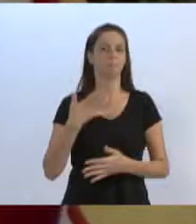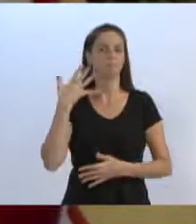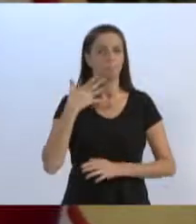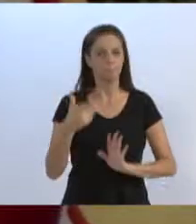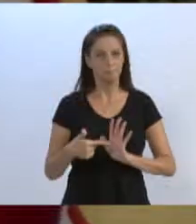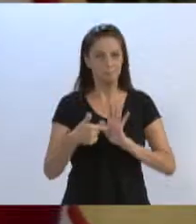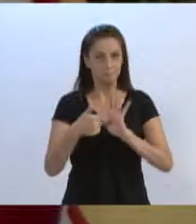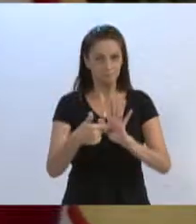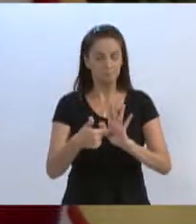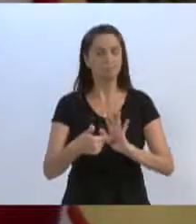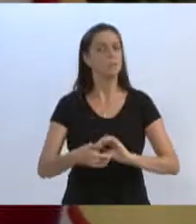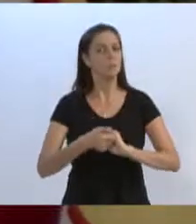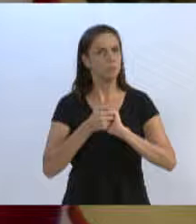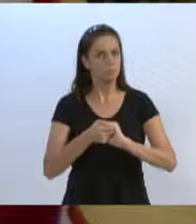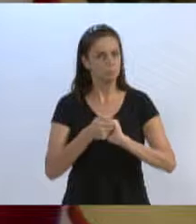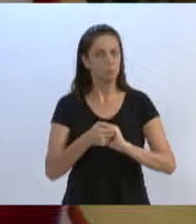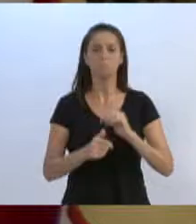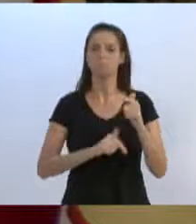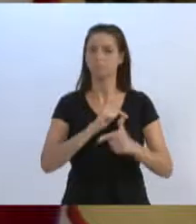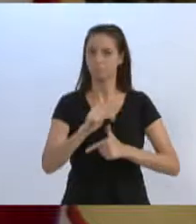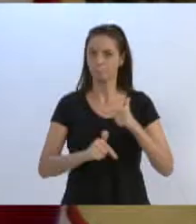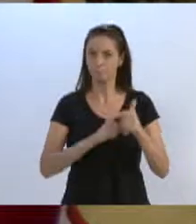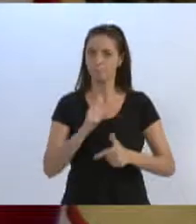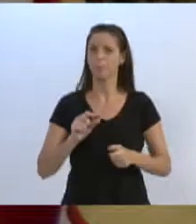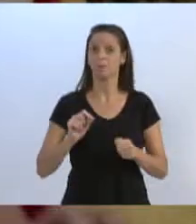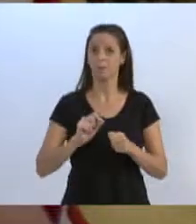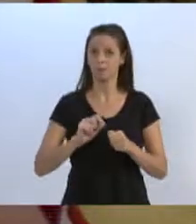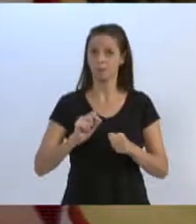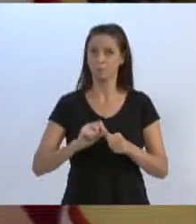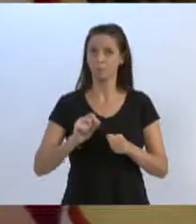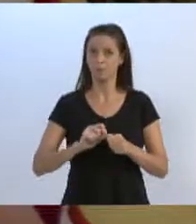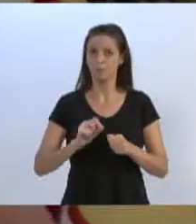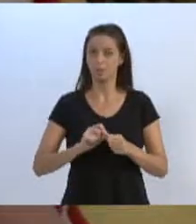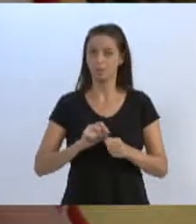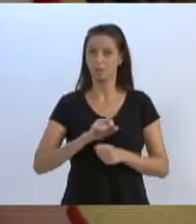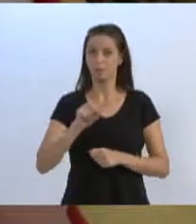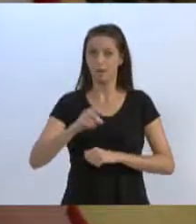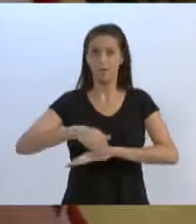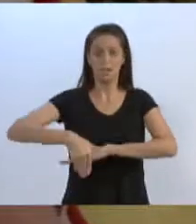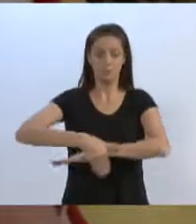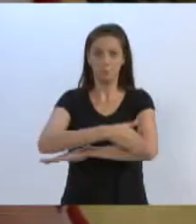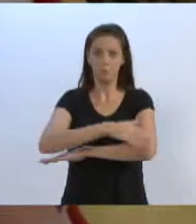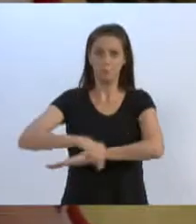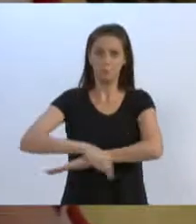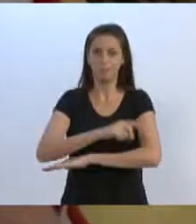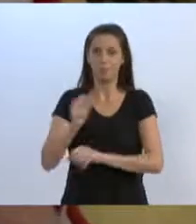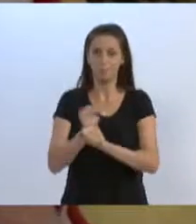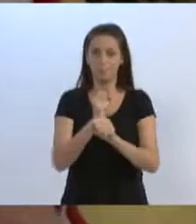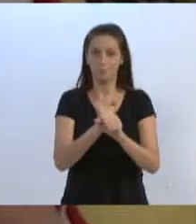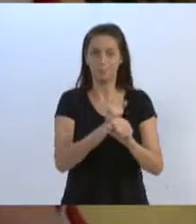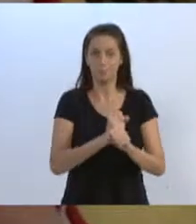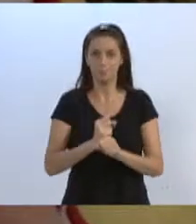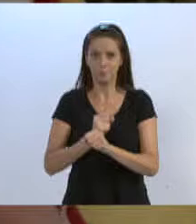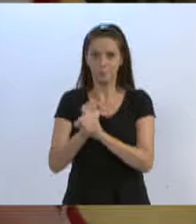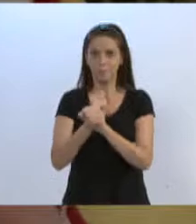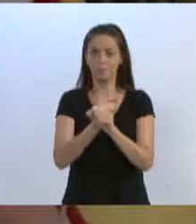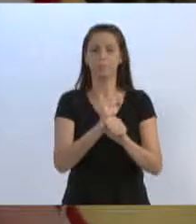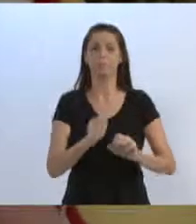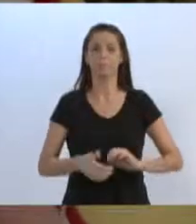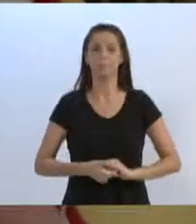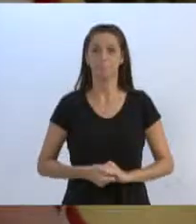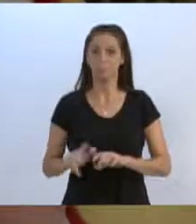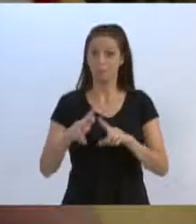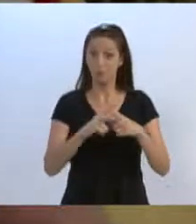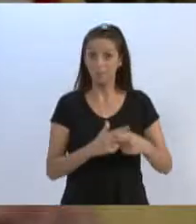apresentando aí e parabenizando um trabalho que está sendo feito no conserto de calçamento na rua Valtrudes Nogueira.